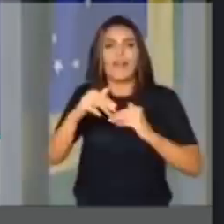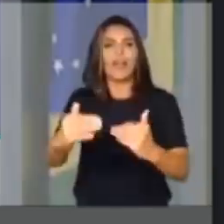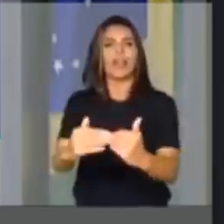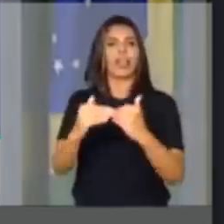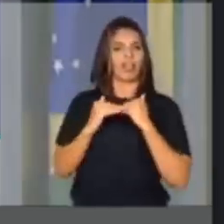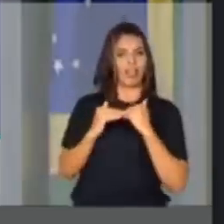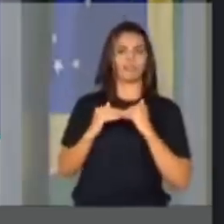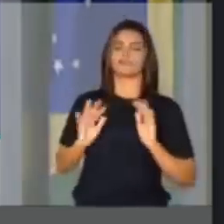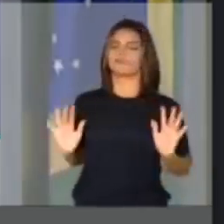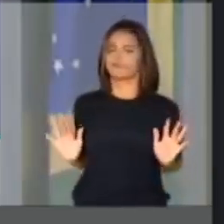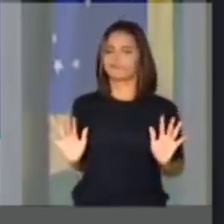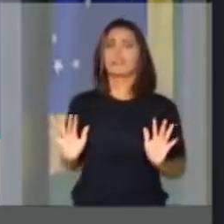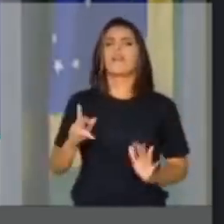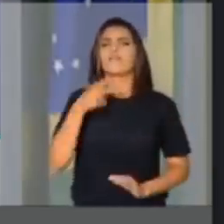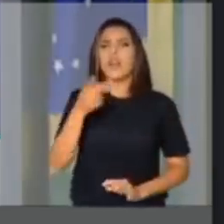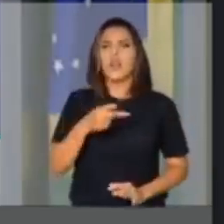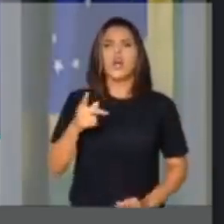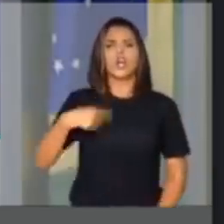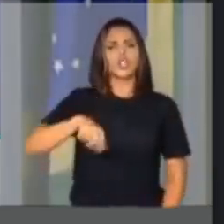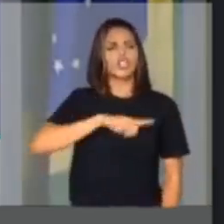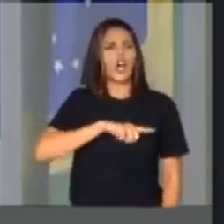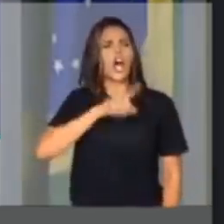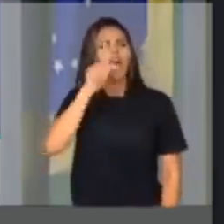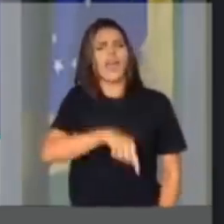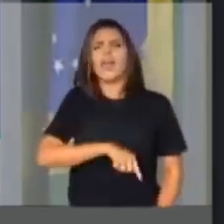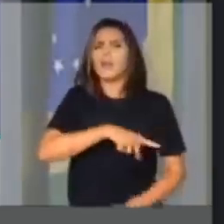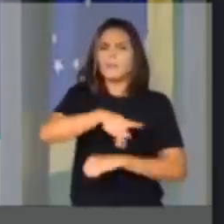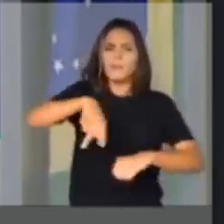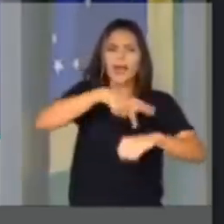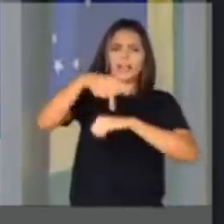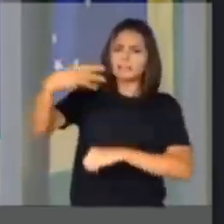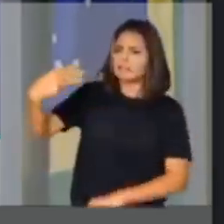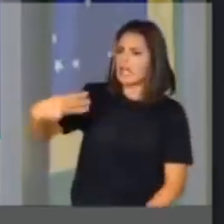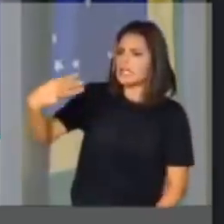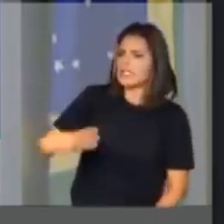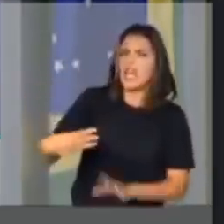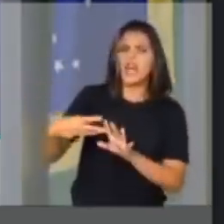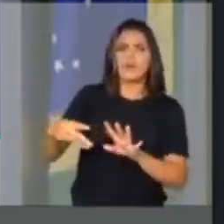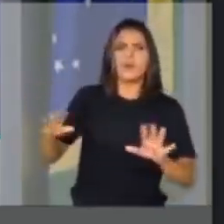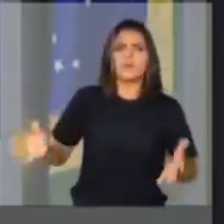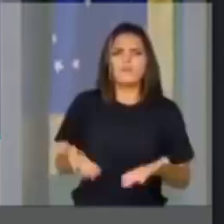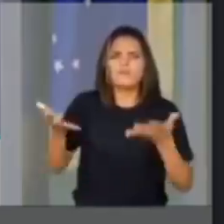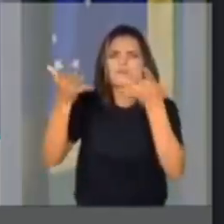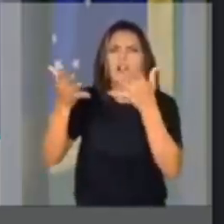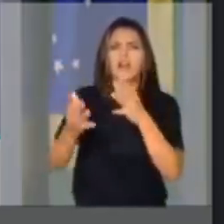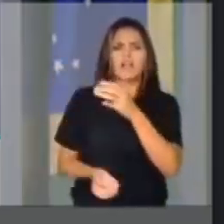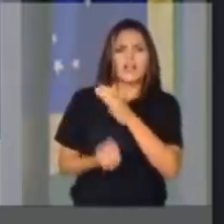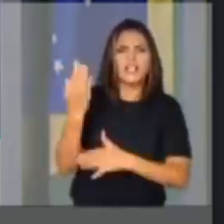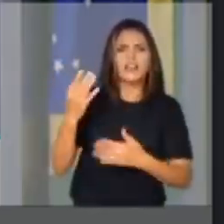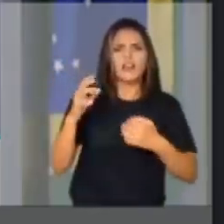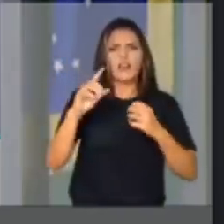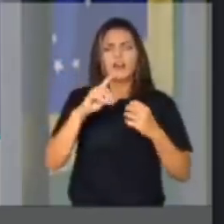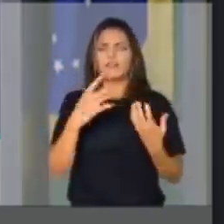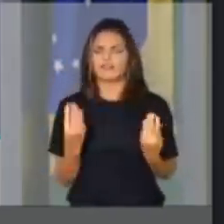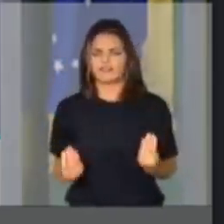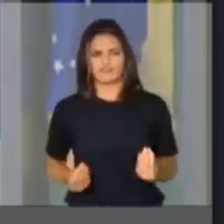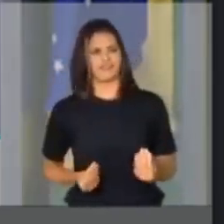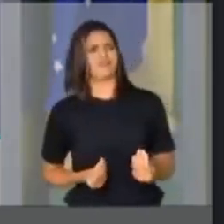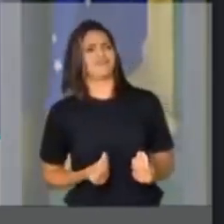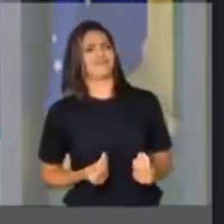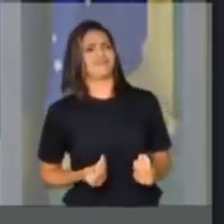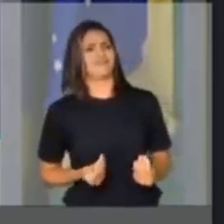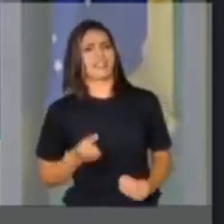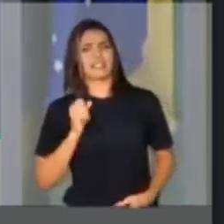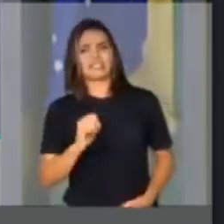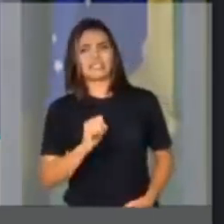contradita, que disse também que nós somos o terceiro país que mais prende no mundo, o Brasil prende muito, o Brasil prende mais. Mas peraí, se a